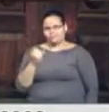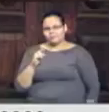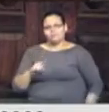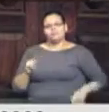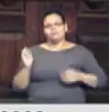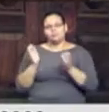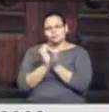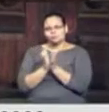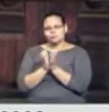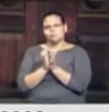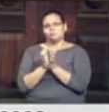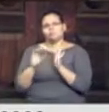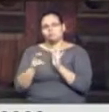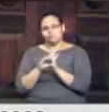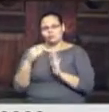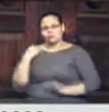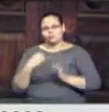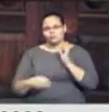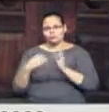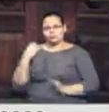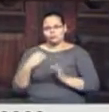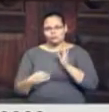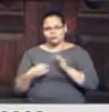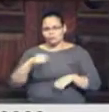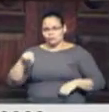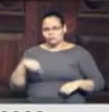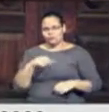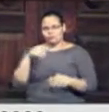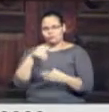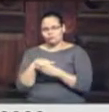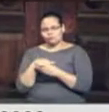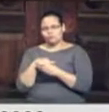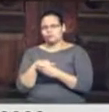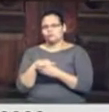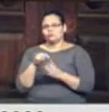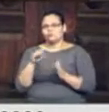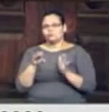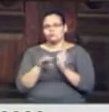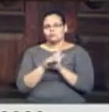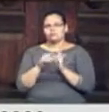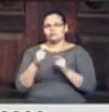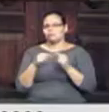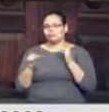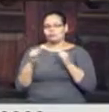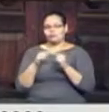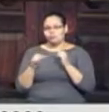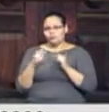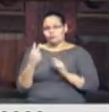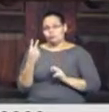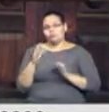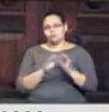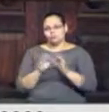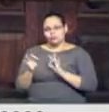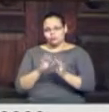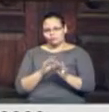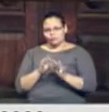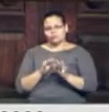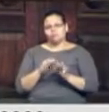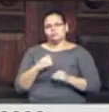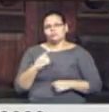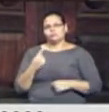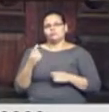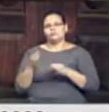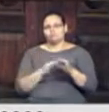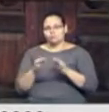Justiça, nós votamos pela inconstitucionalidade dos dois projetos. No caso do